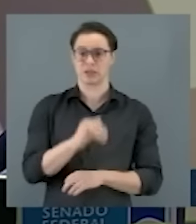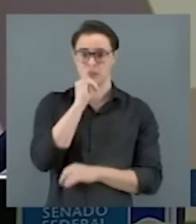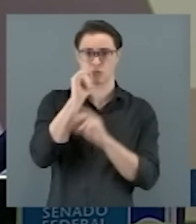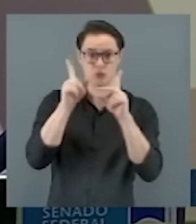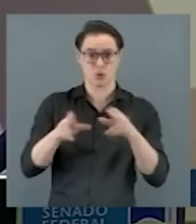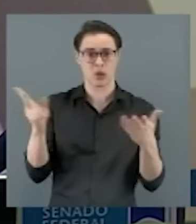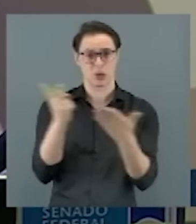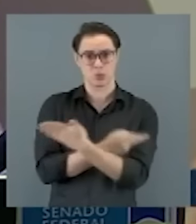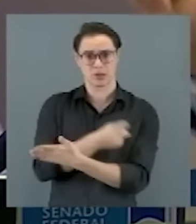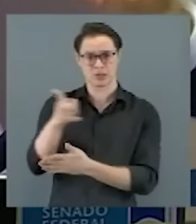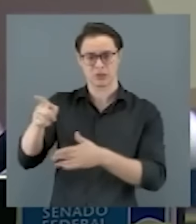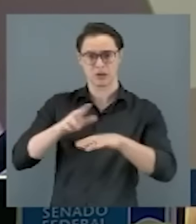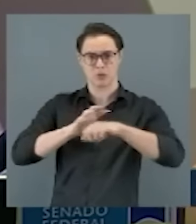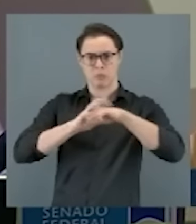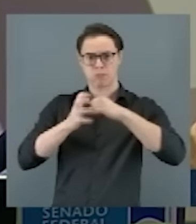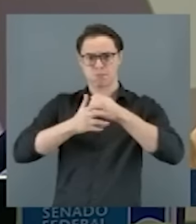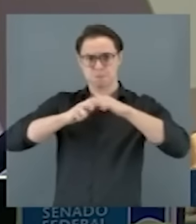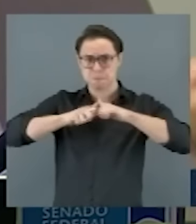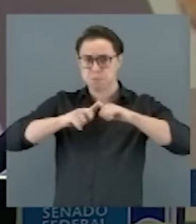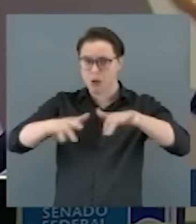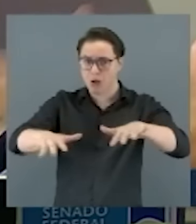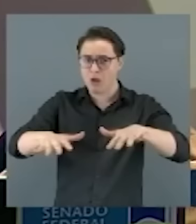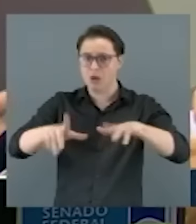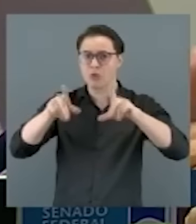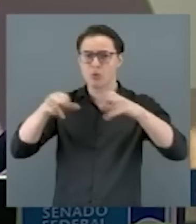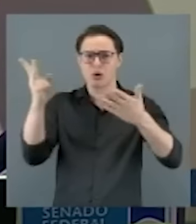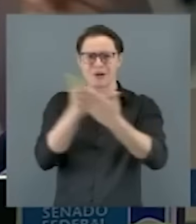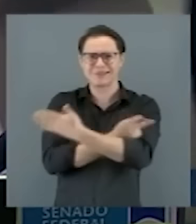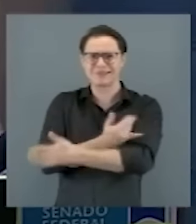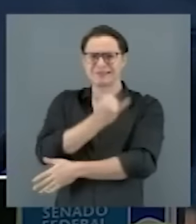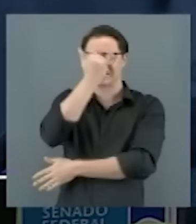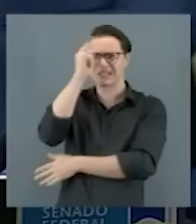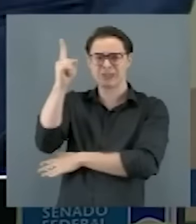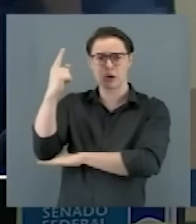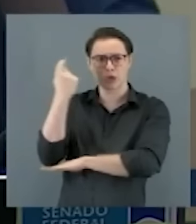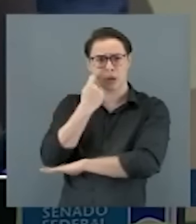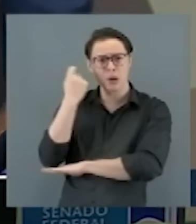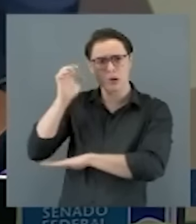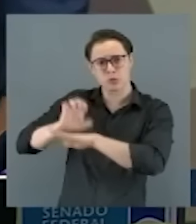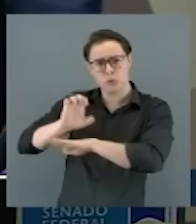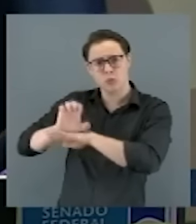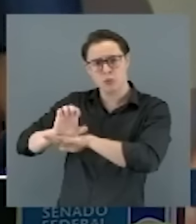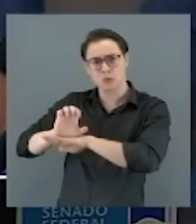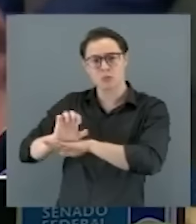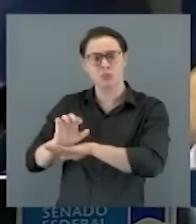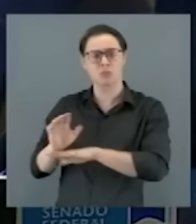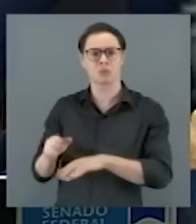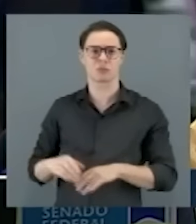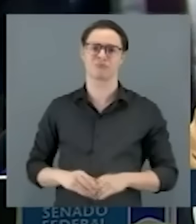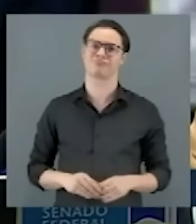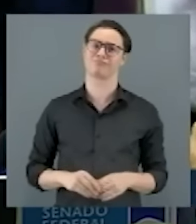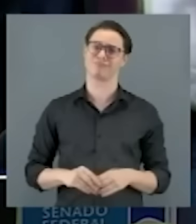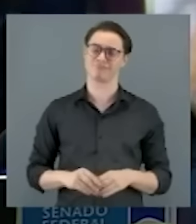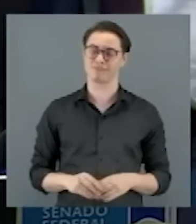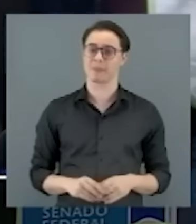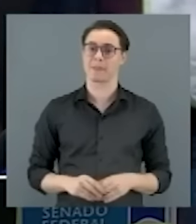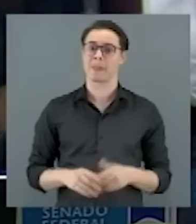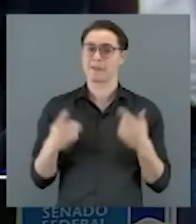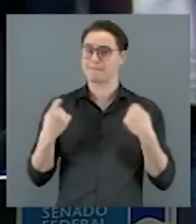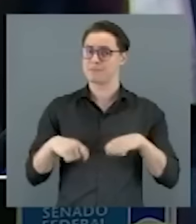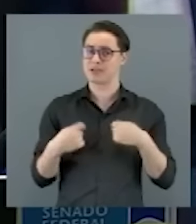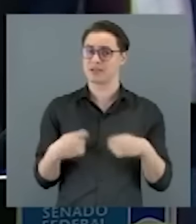da pandemia, como é o caso dessa tragédia que está acontecendo no Rio Grande do Sul, é preciso que entre